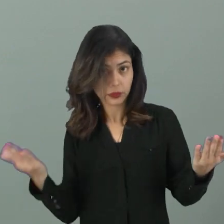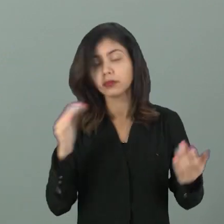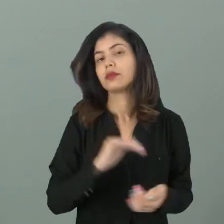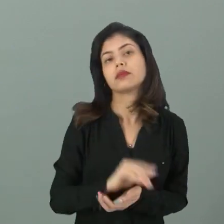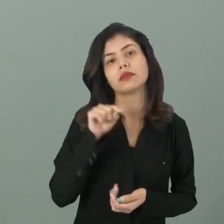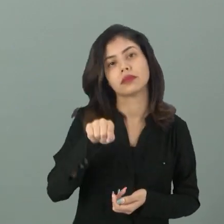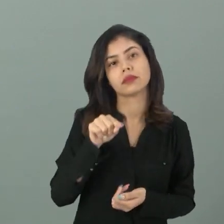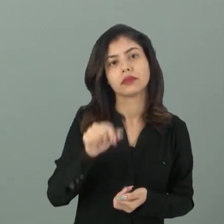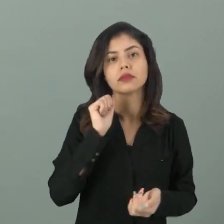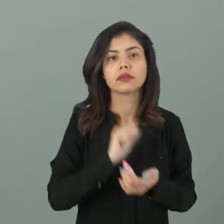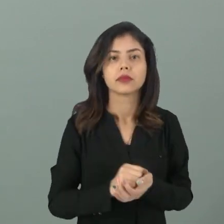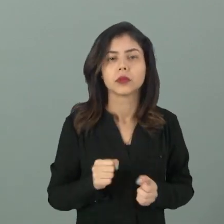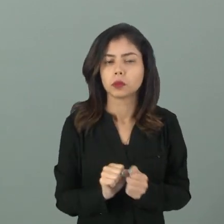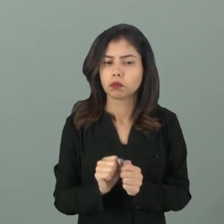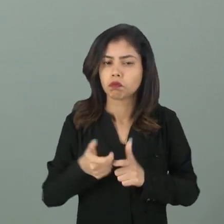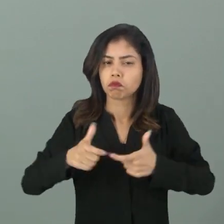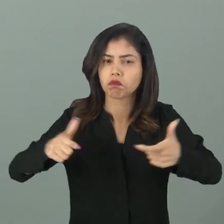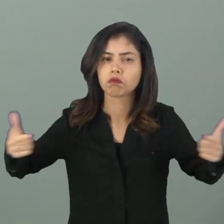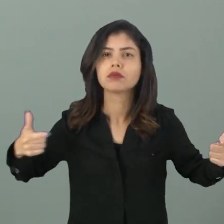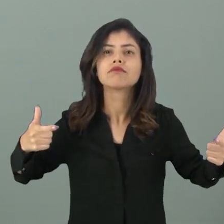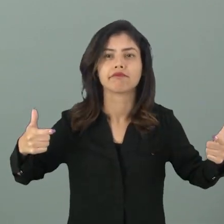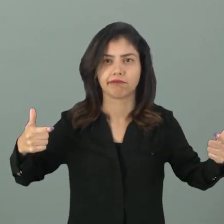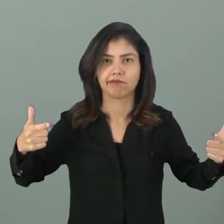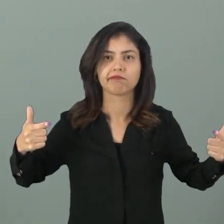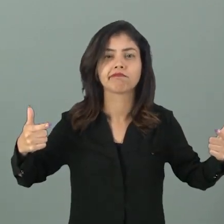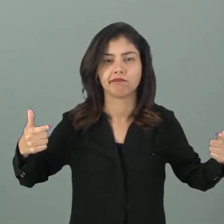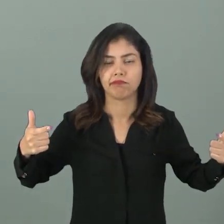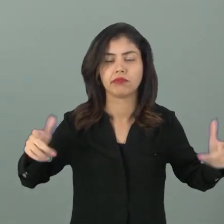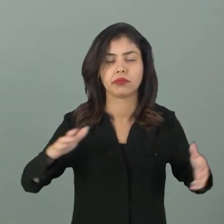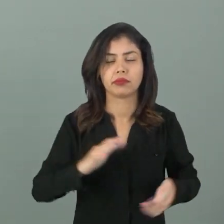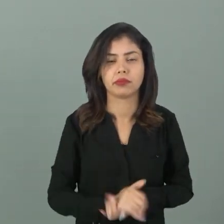nós fizemos aqui um apanhado